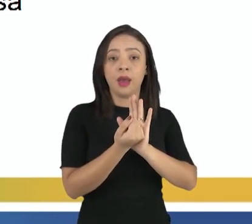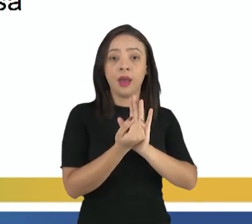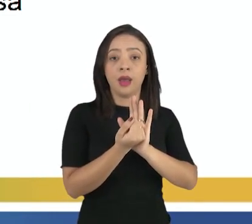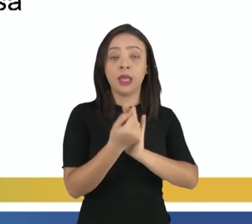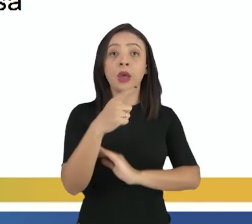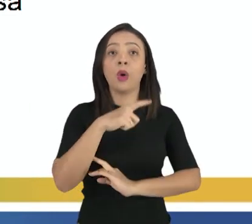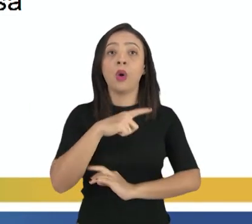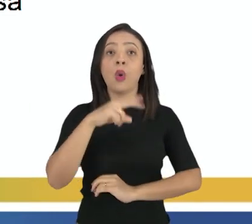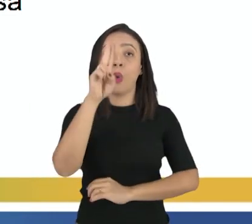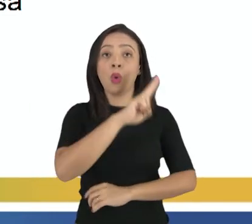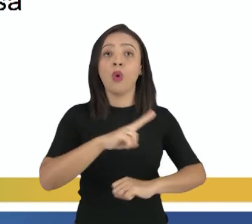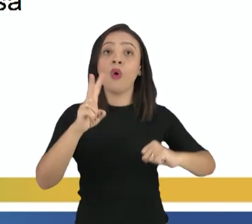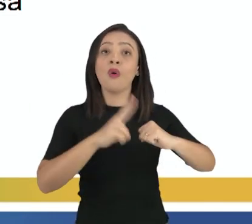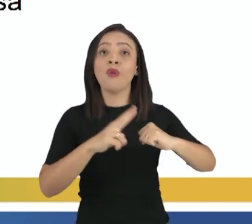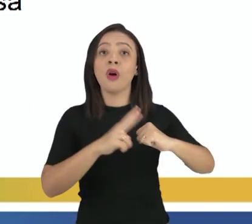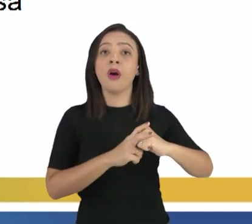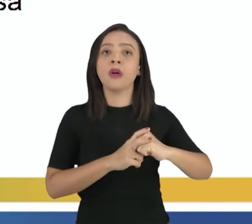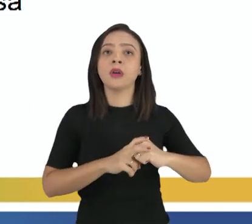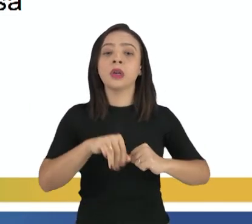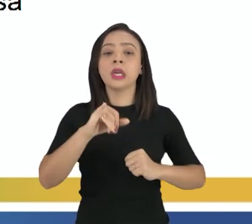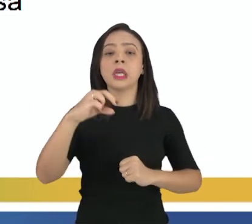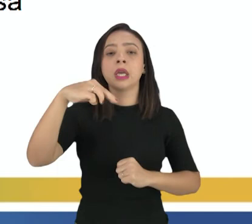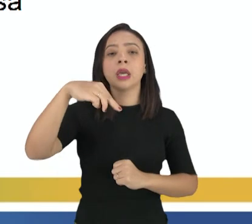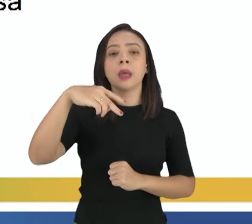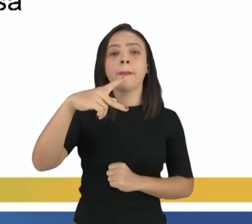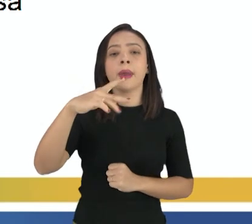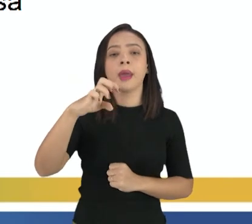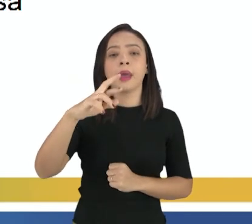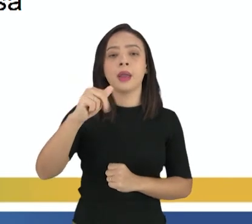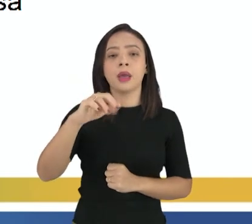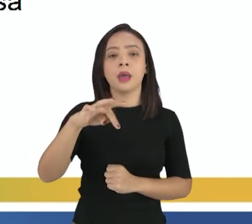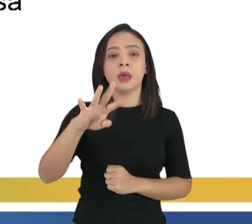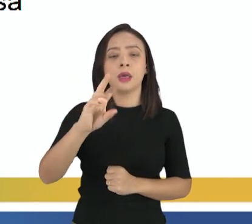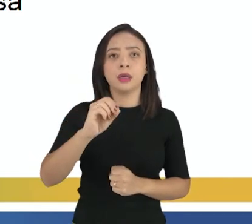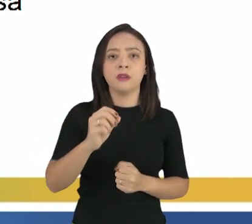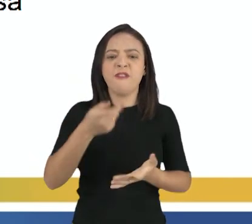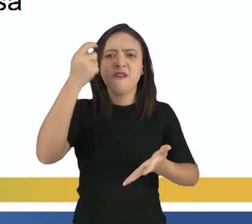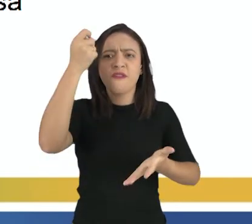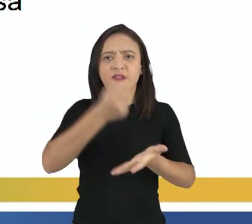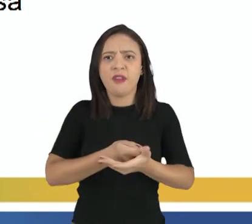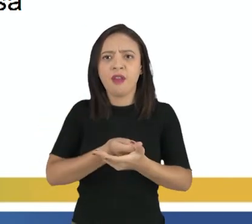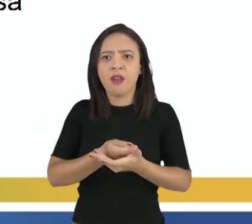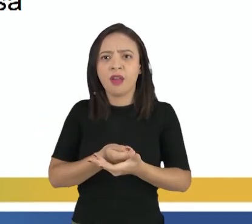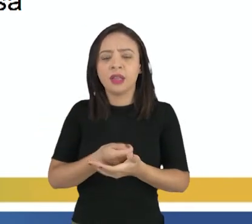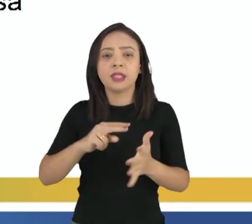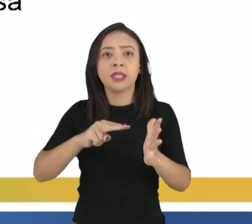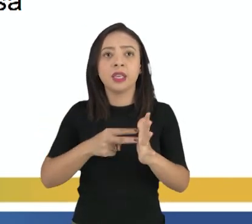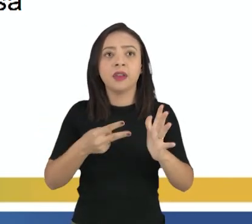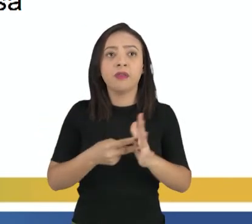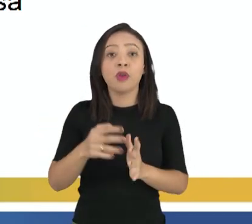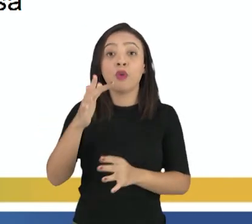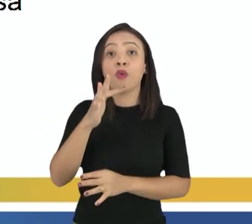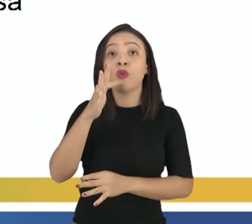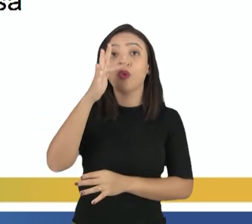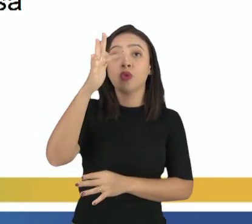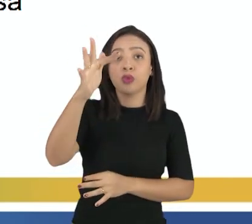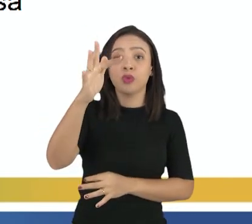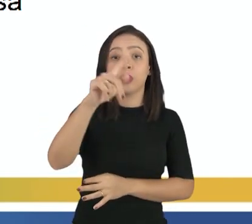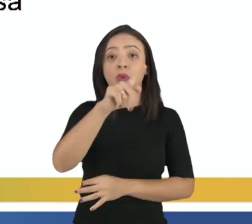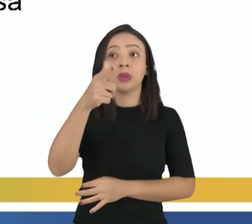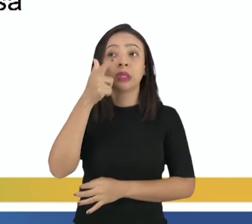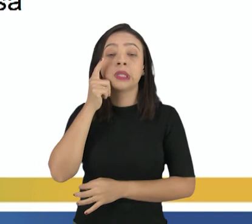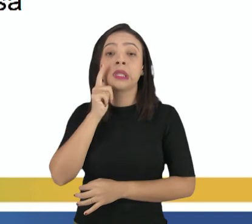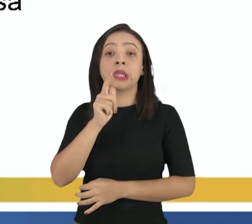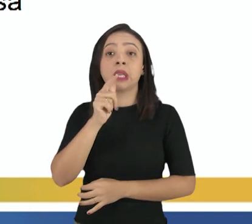de imperativo, viva, o qual supõe uma perspectiva futura para o sujeito efetivar essa